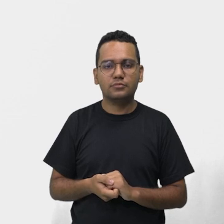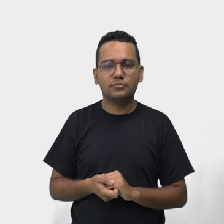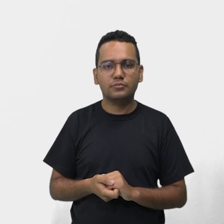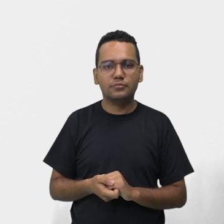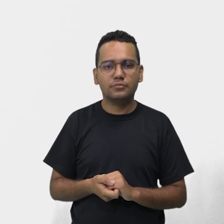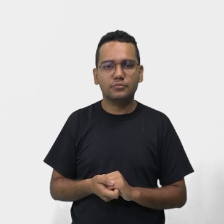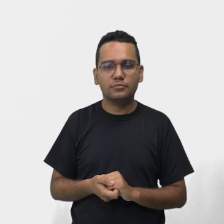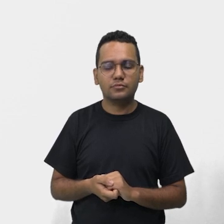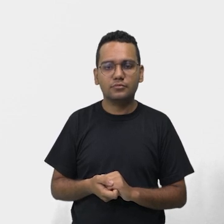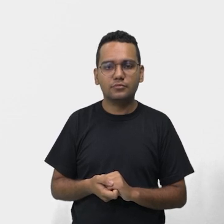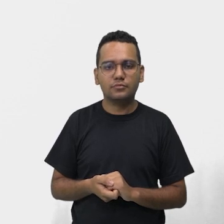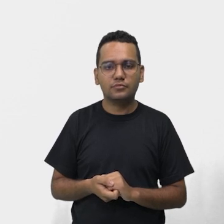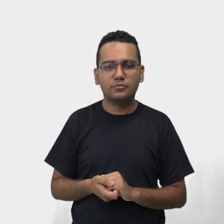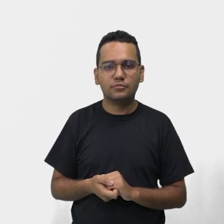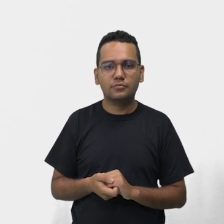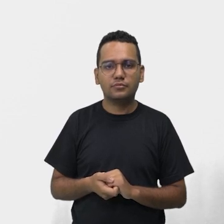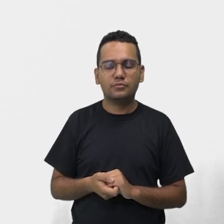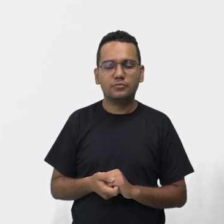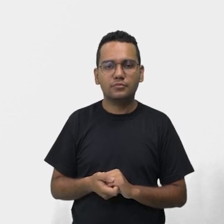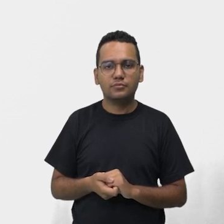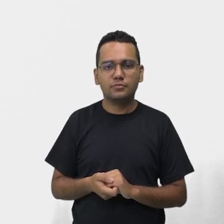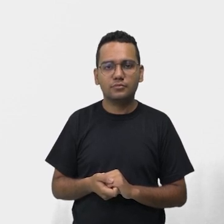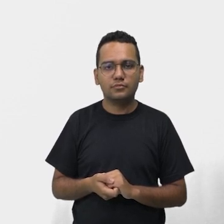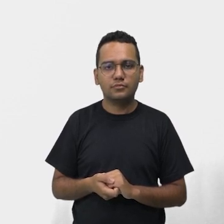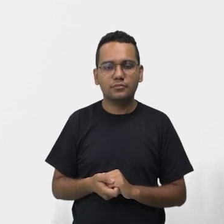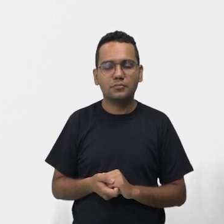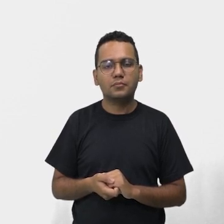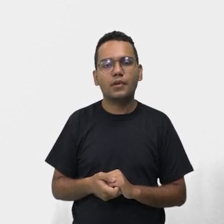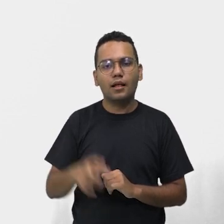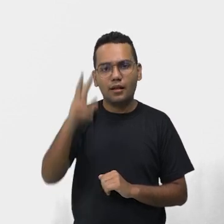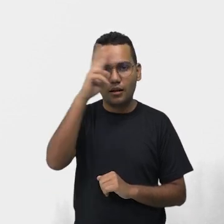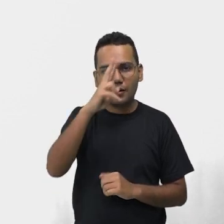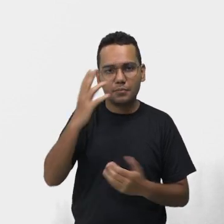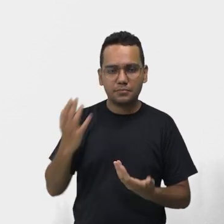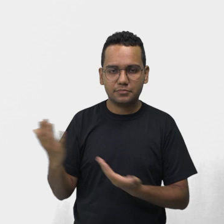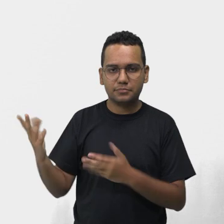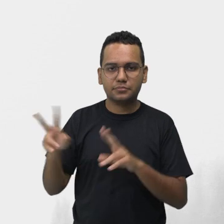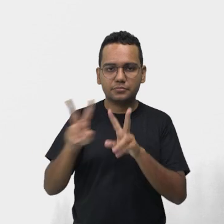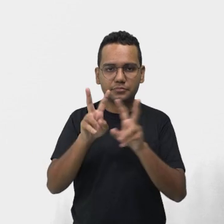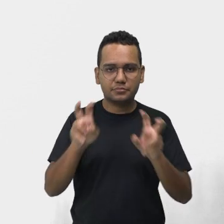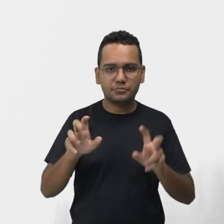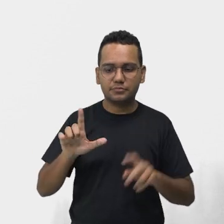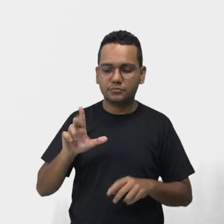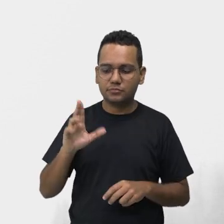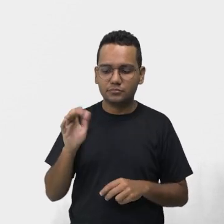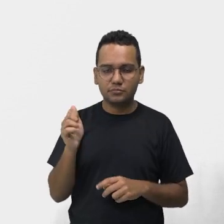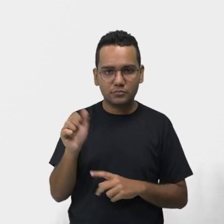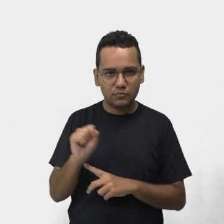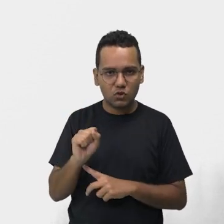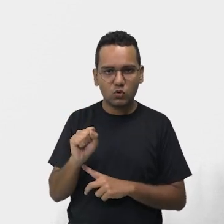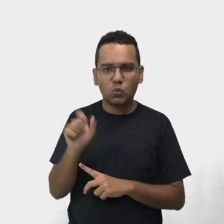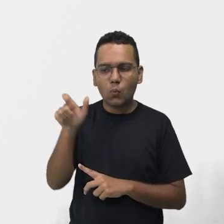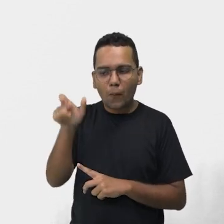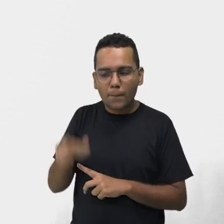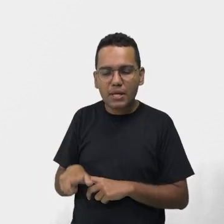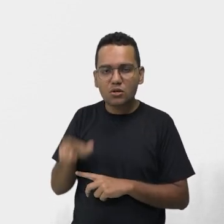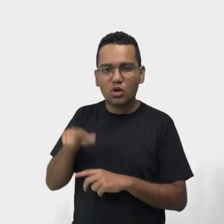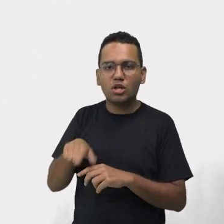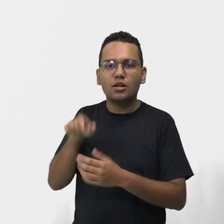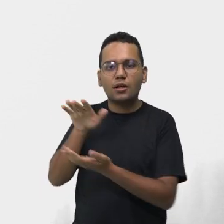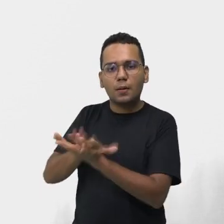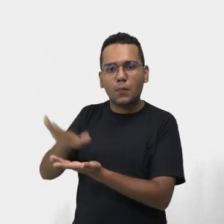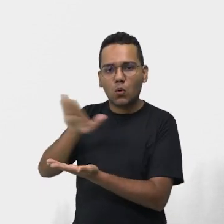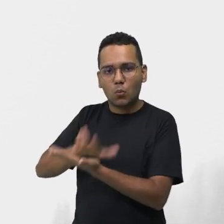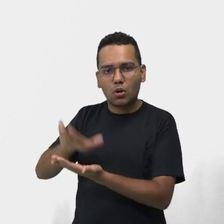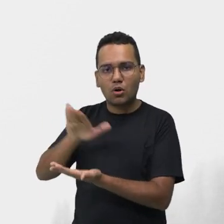só, no artigo Superpoderes Elétricos no Mundo Real, de Lucas Mascarenha, publicado na